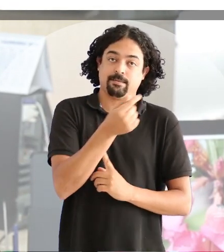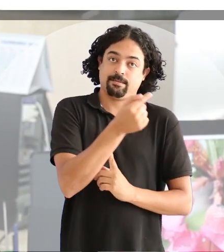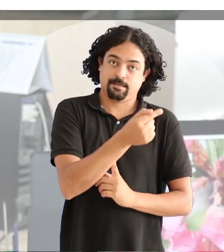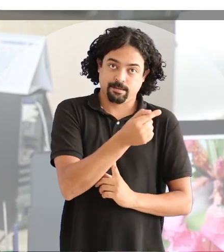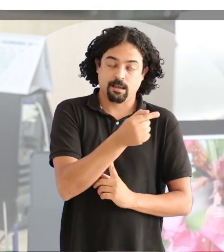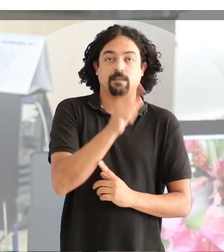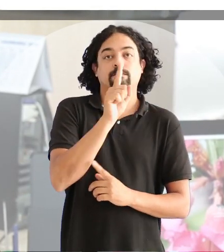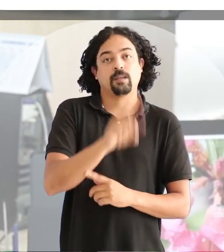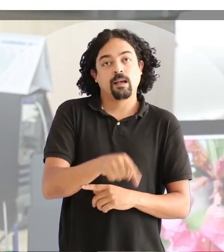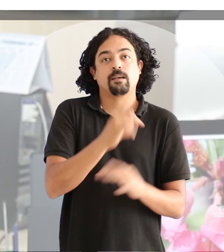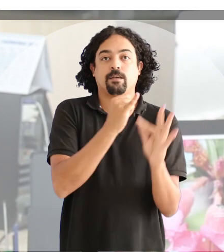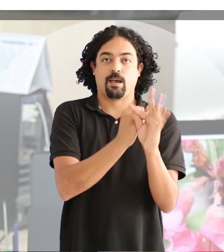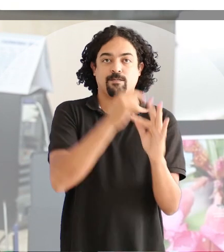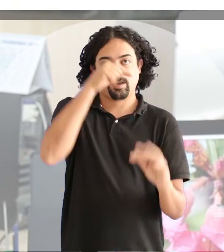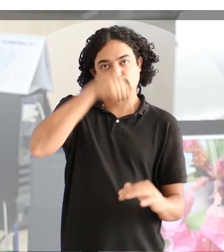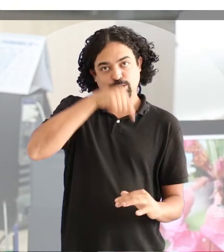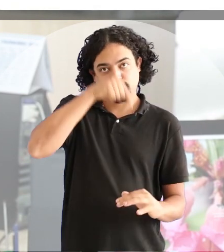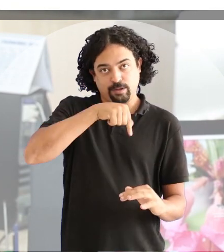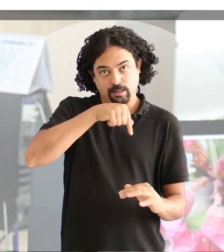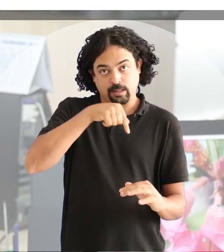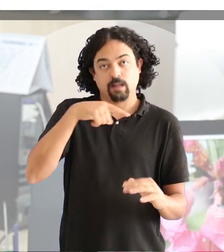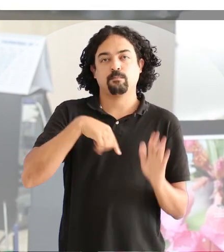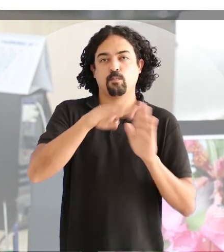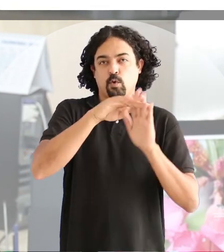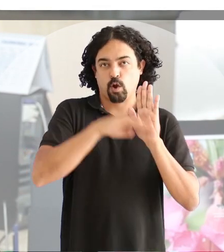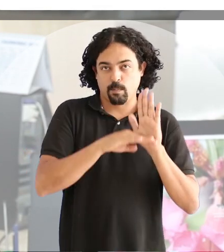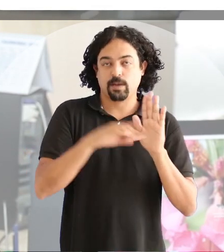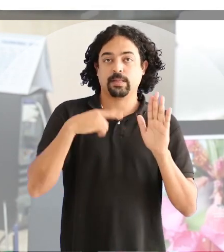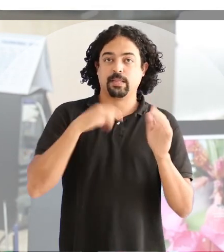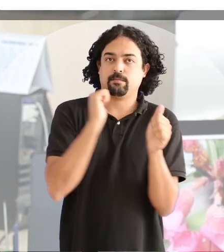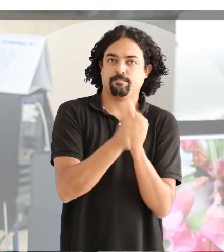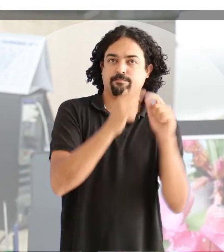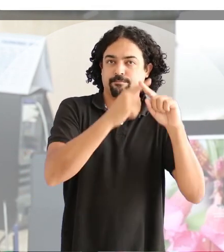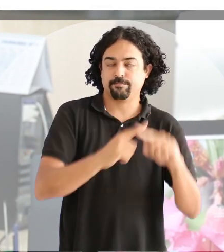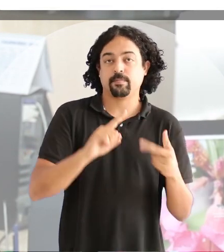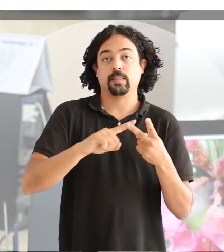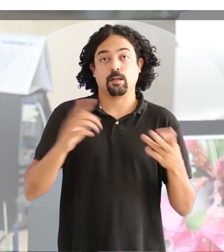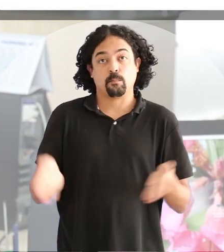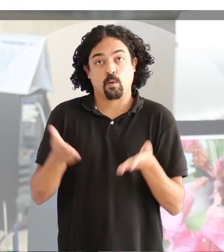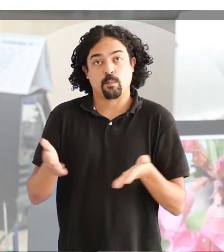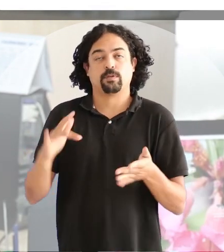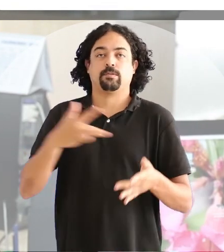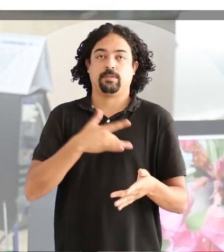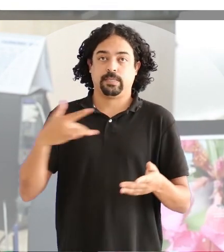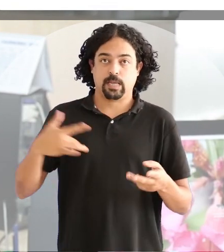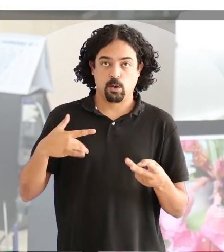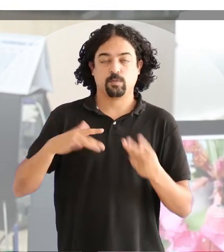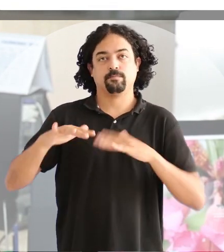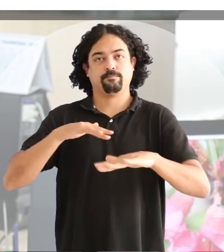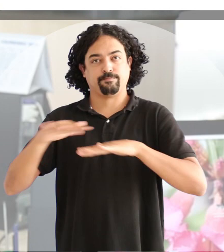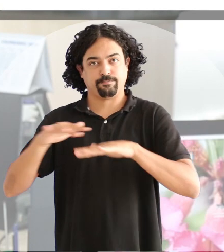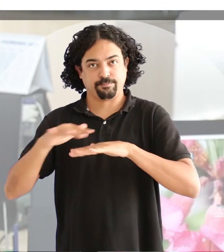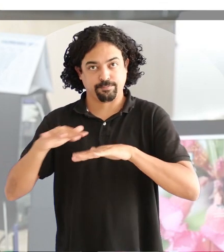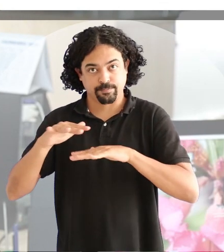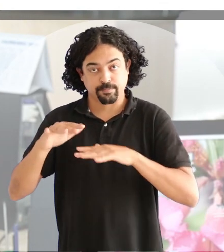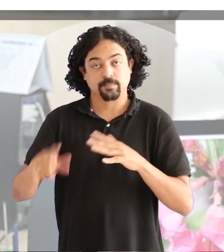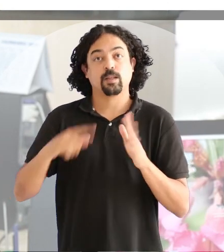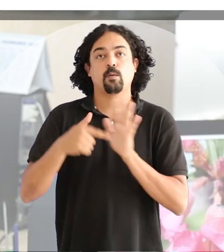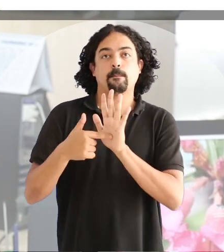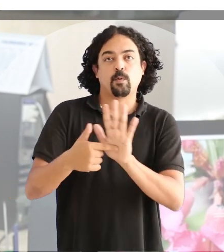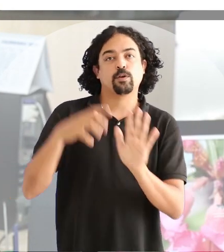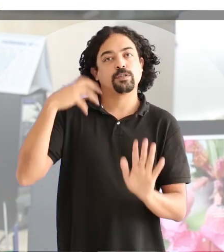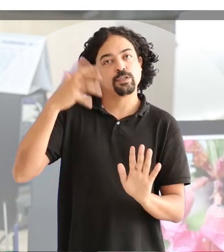16 e 17 no campus de Quixadá. A programação tem competições esportivas, ações de promoção da saúde, atividades